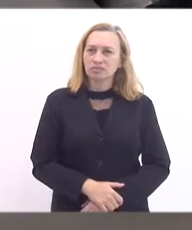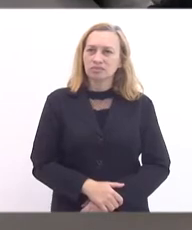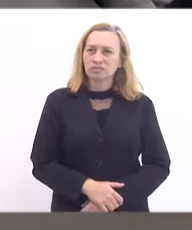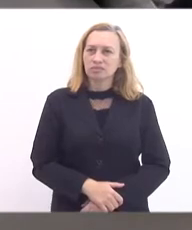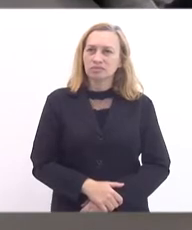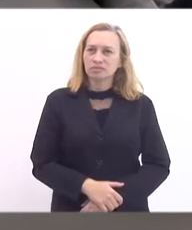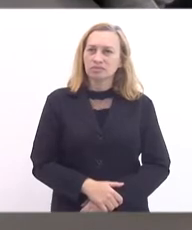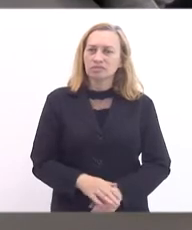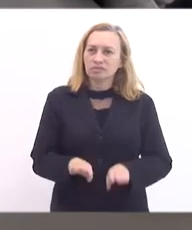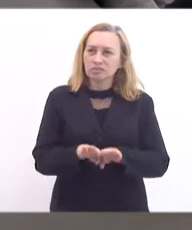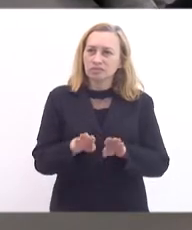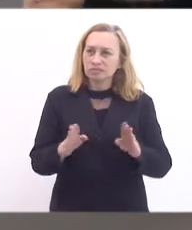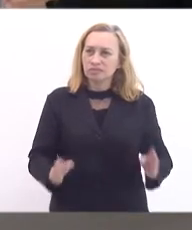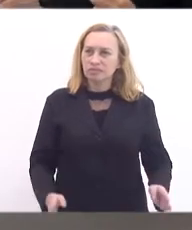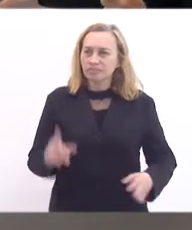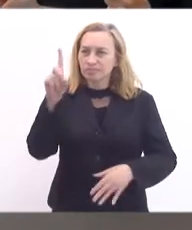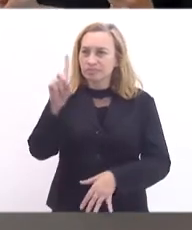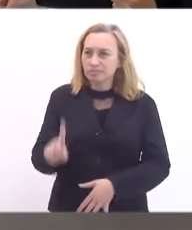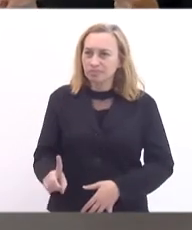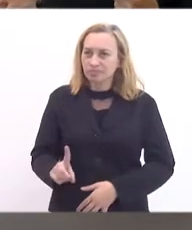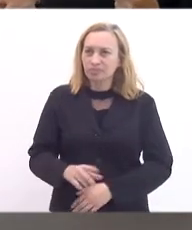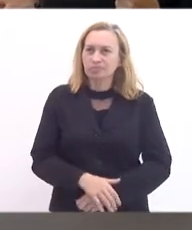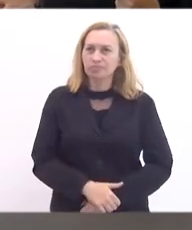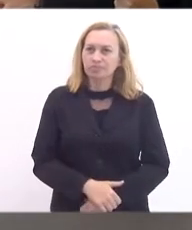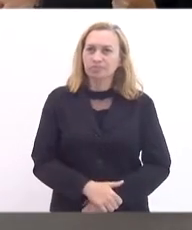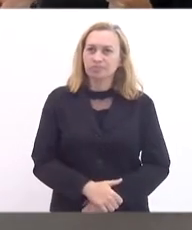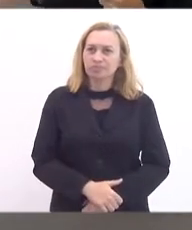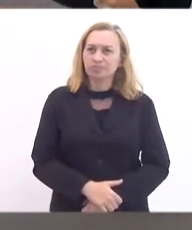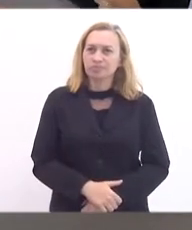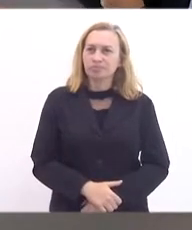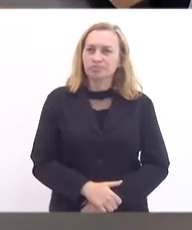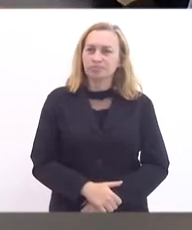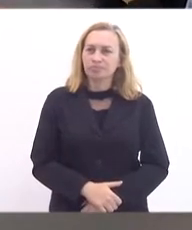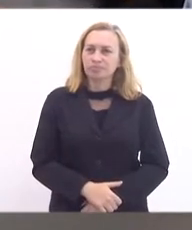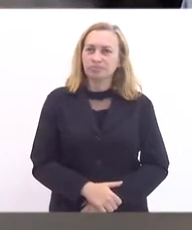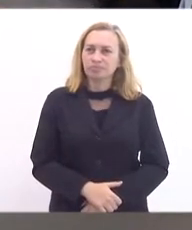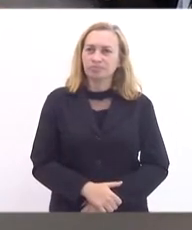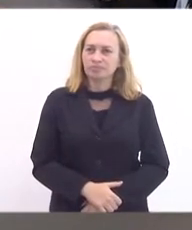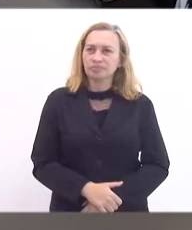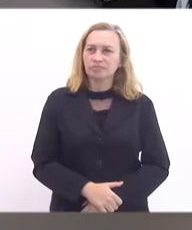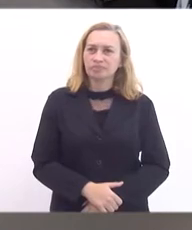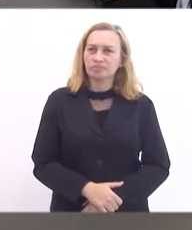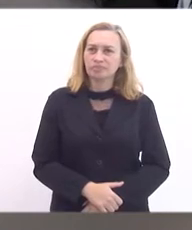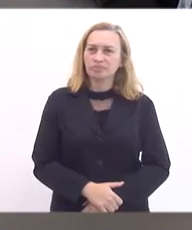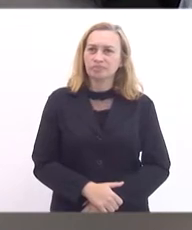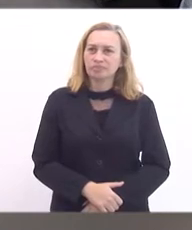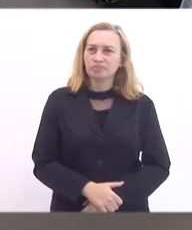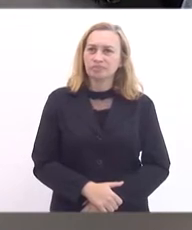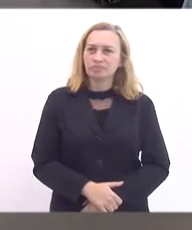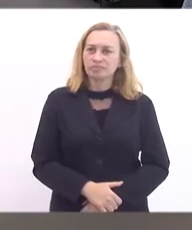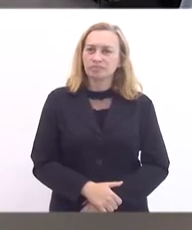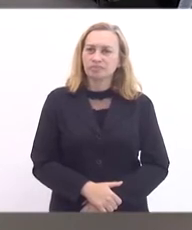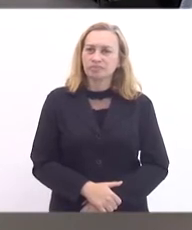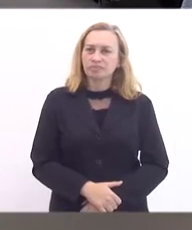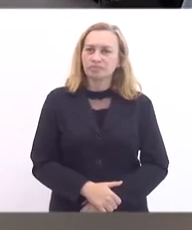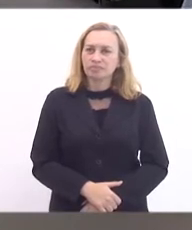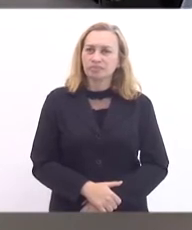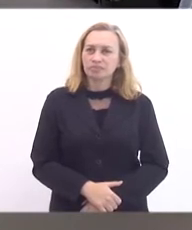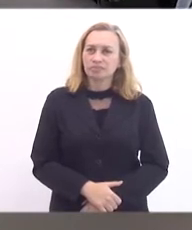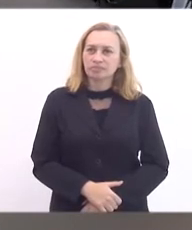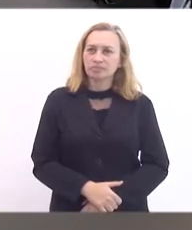diretora está aqui para ser deputado a novinha